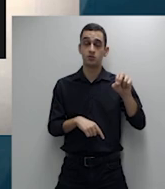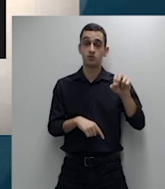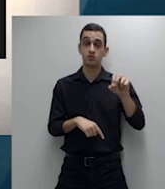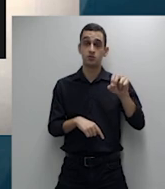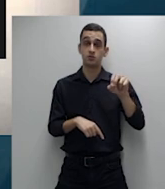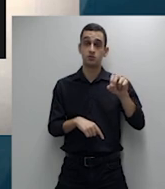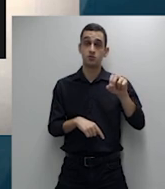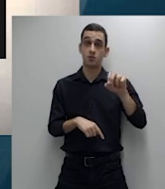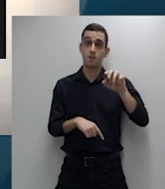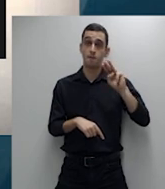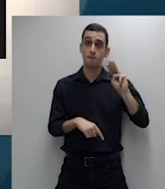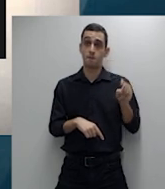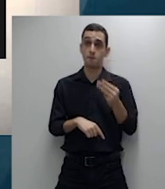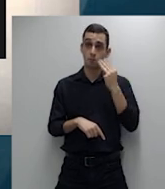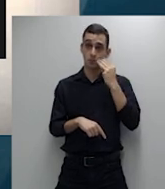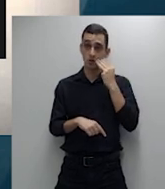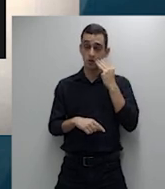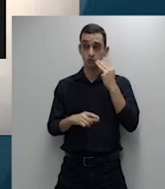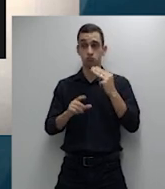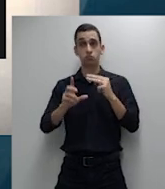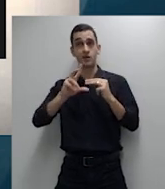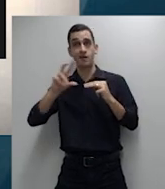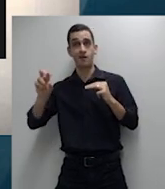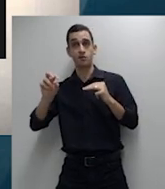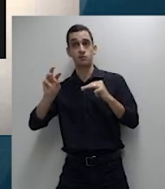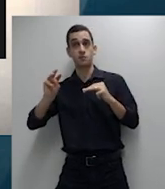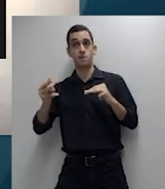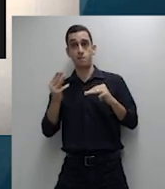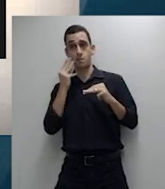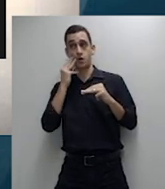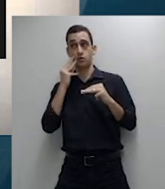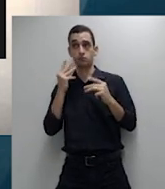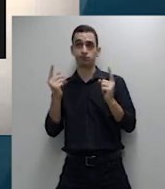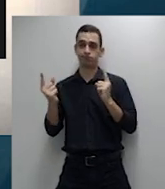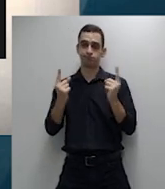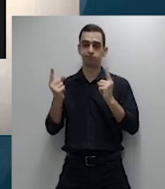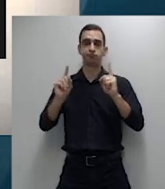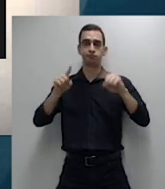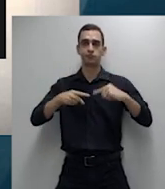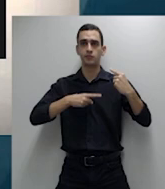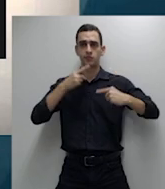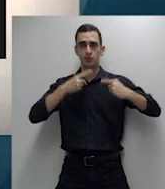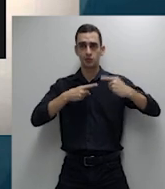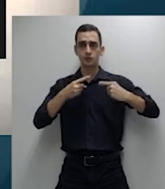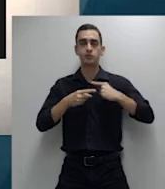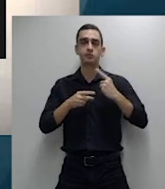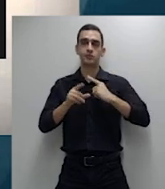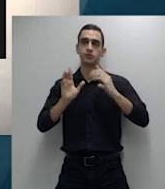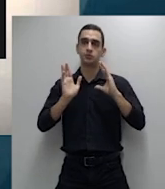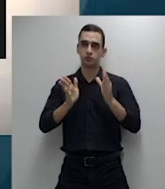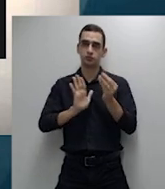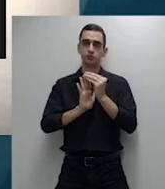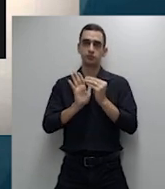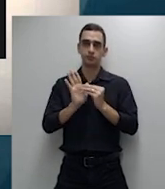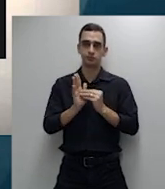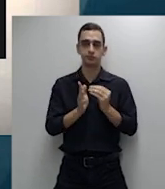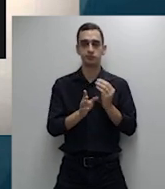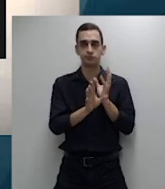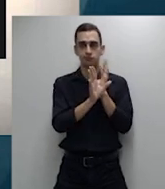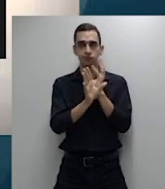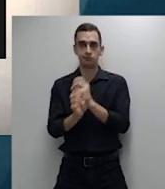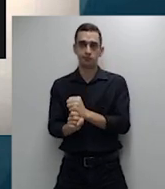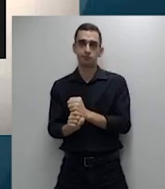ações anulatória Tom é realmente uma discussão é de expressão econômica e